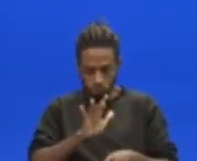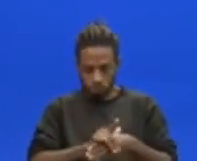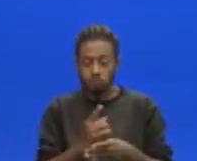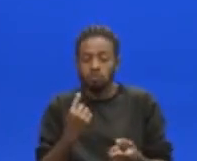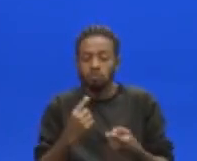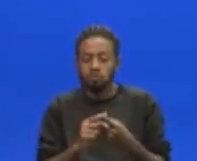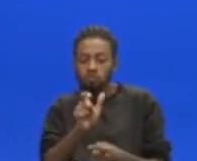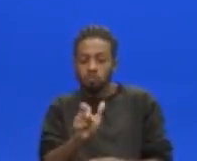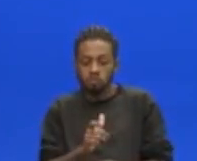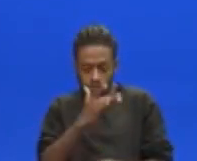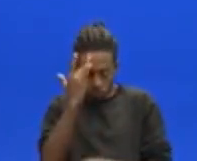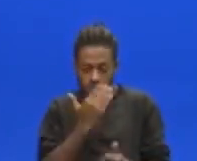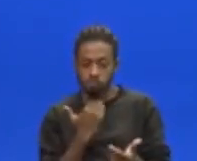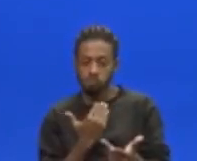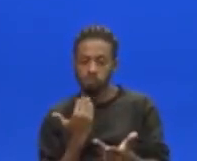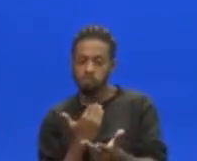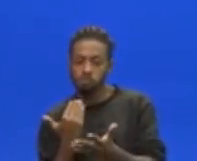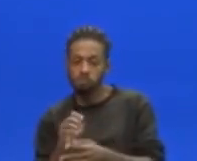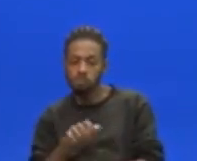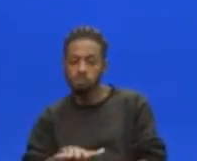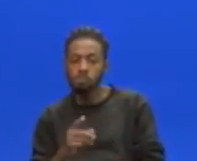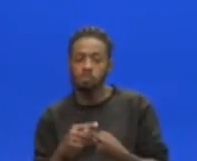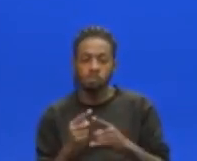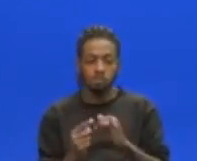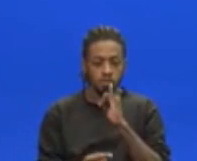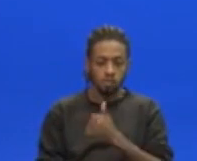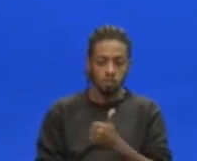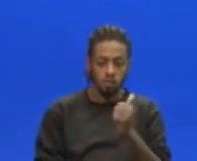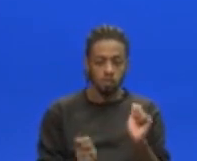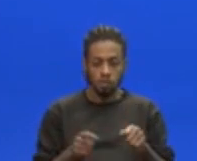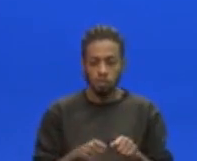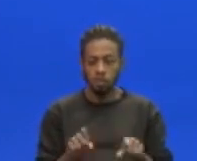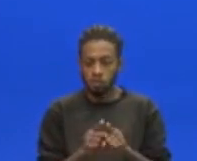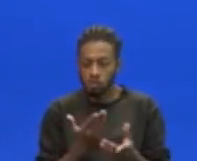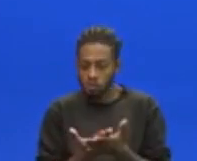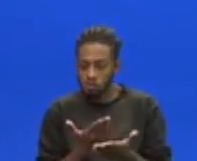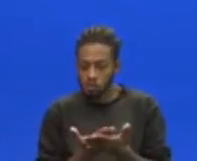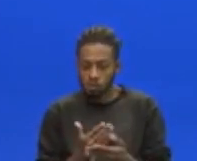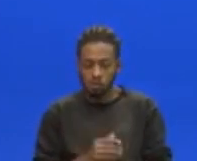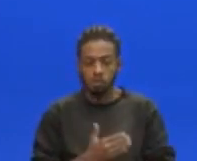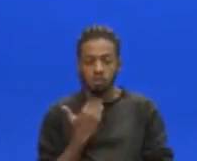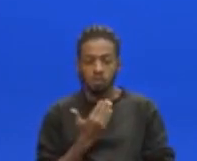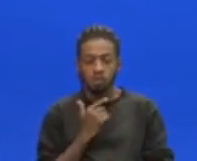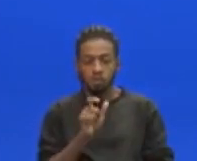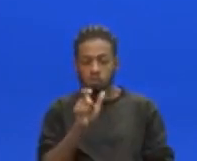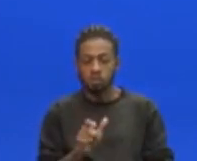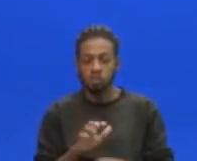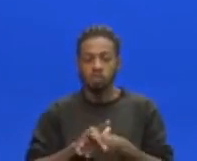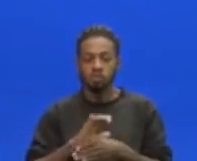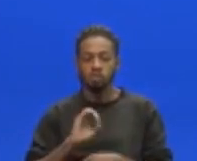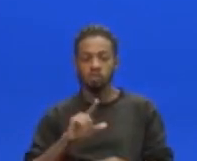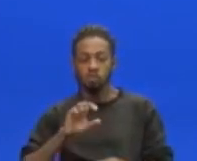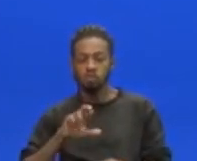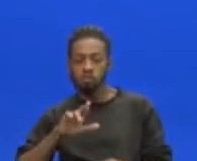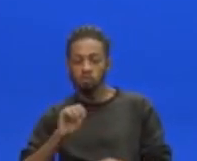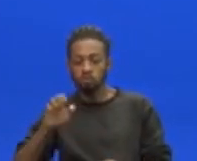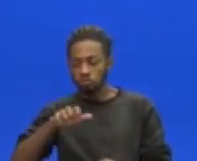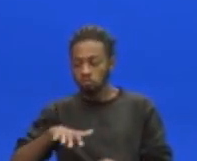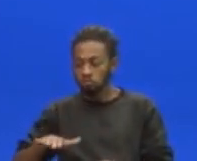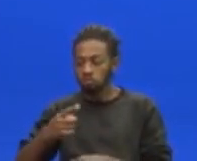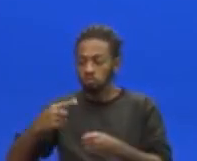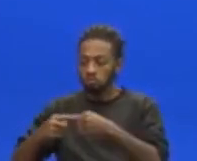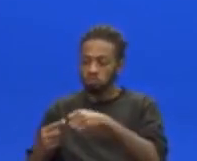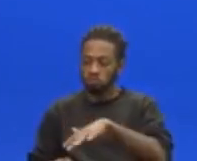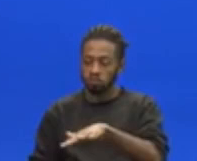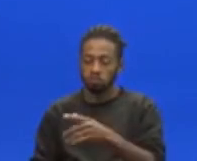pessoas tivessem morrido. Então, um exemplo, ele poderia ter estudado mortes por cólera numa determinada região.